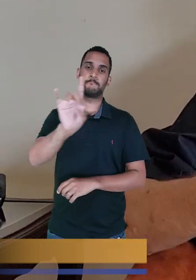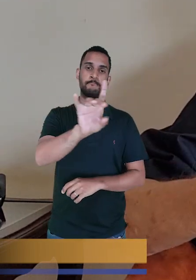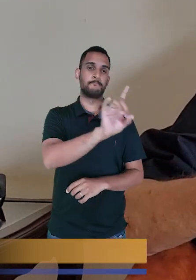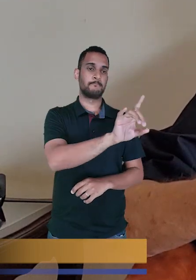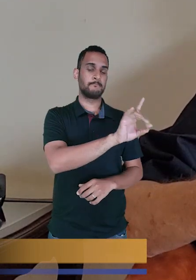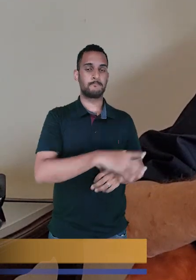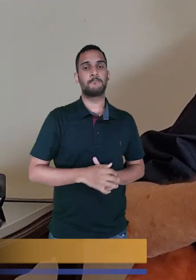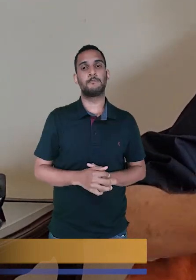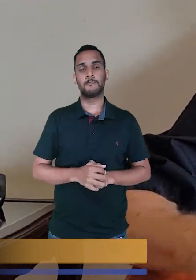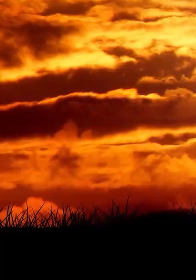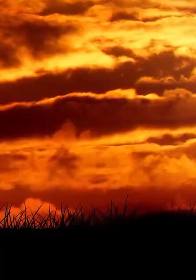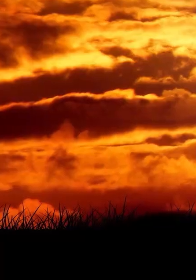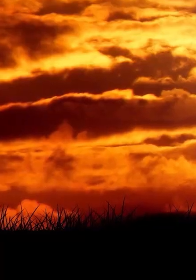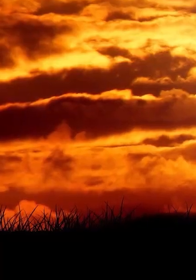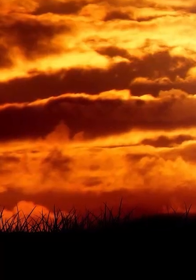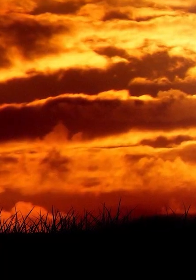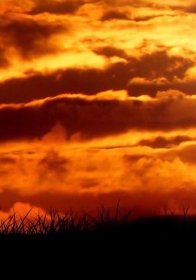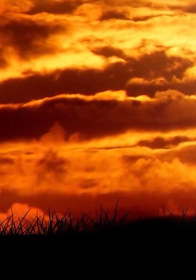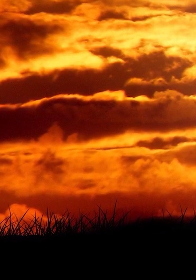vivesse neles.